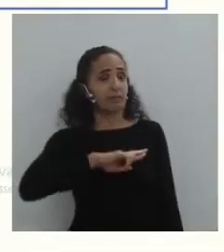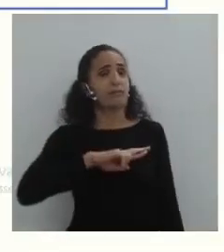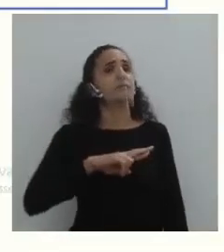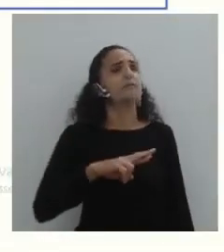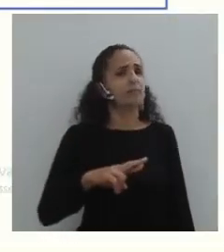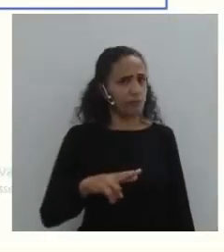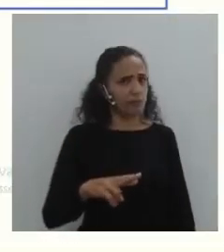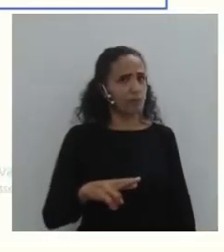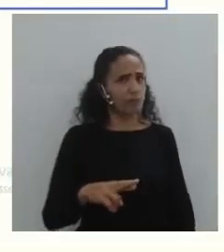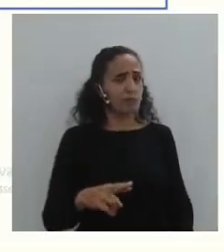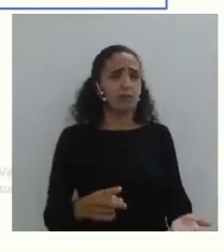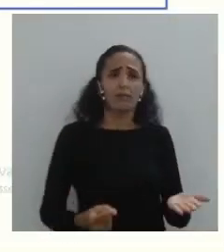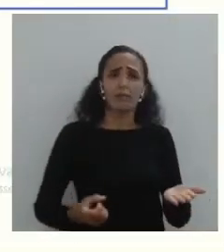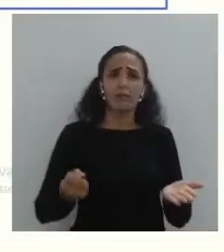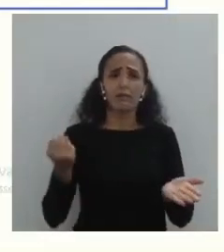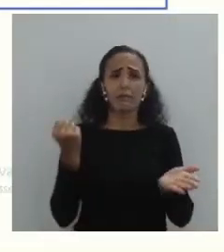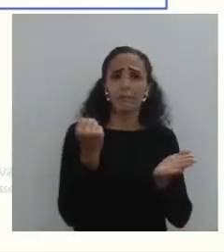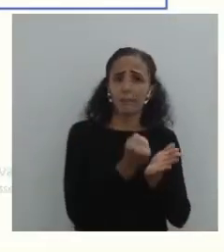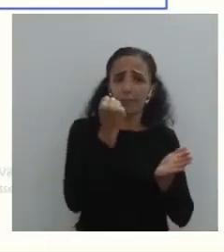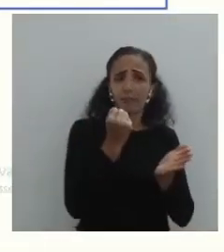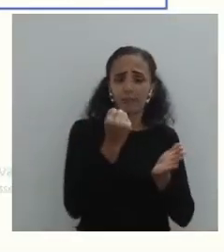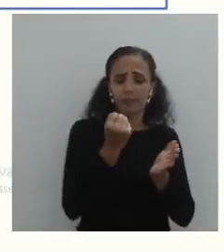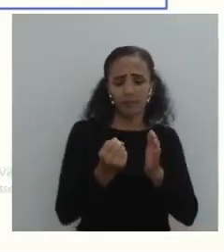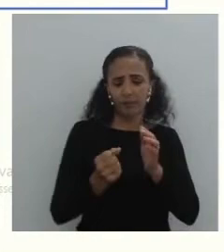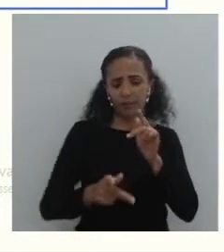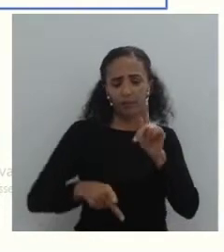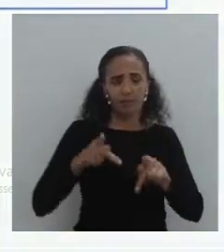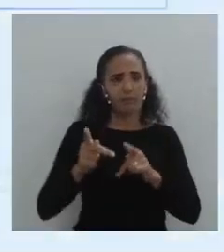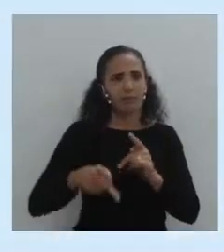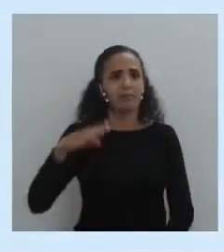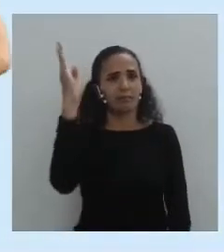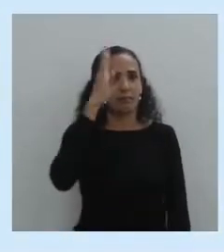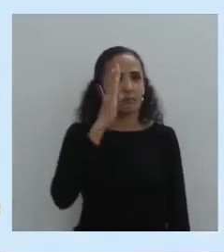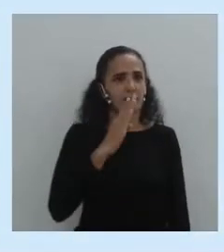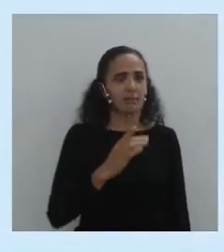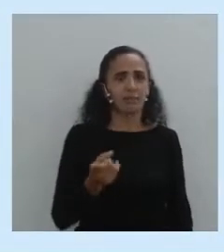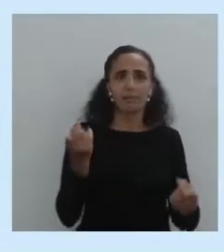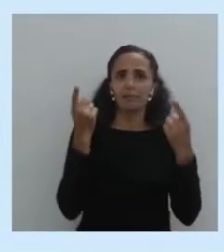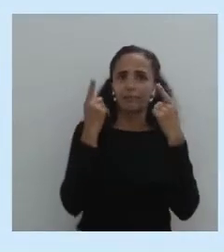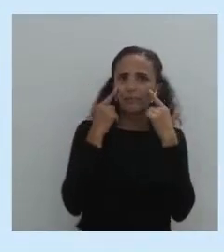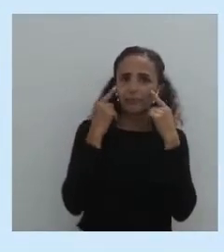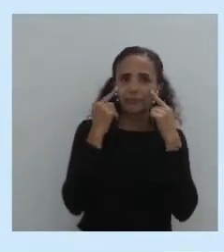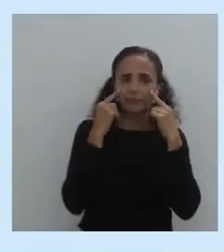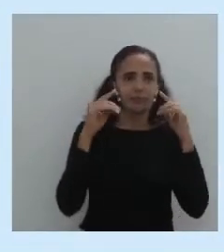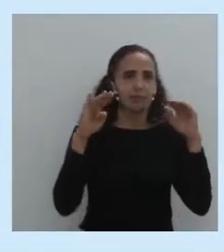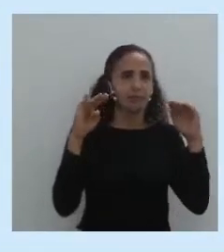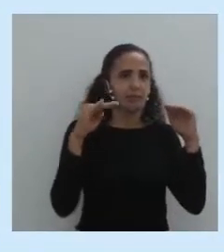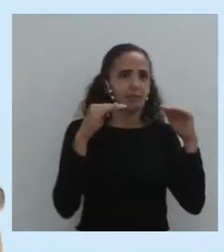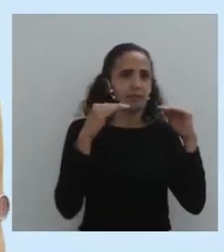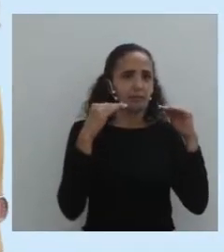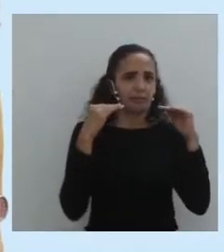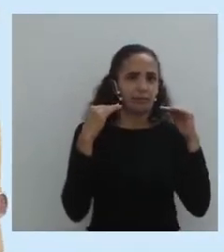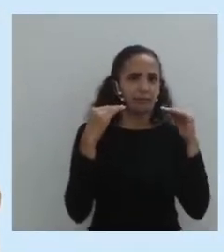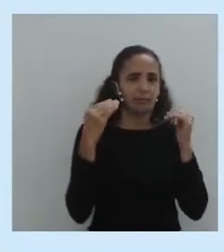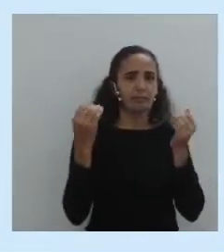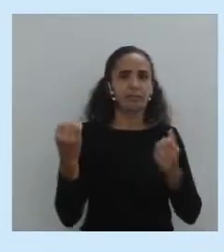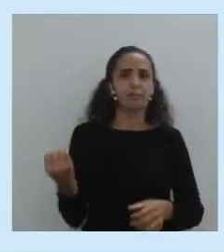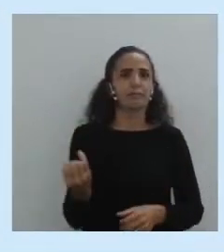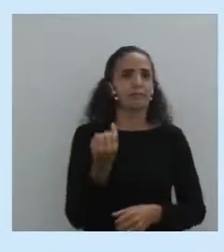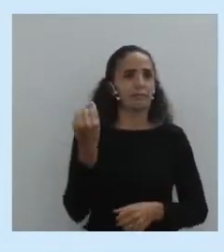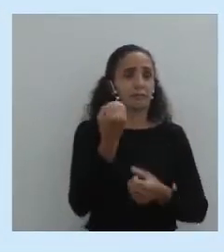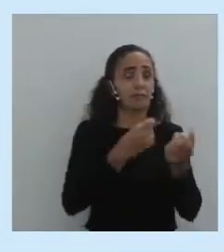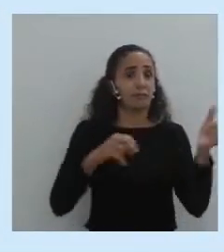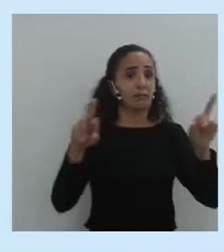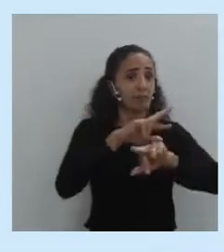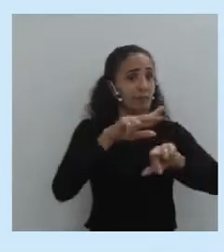é marca da população brasileira. Olhem para a tela, certo? Fixe bem, certo, nessa questão.